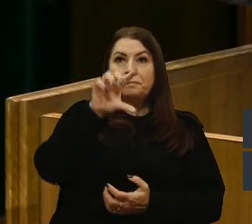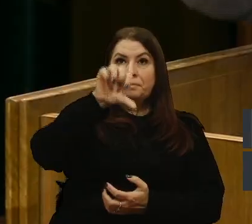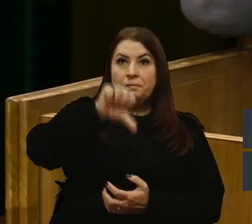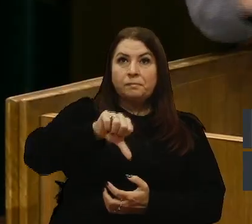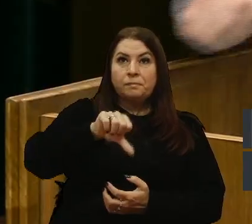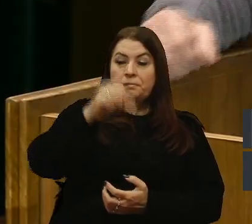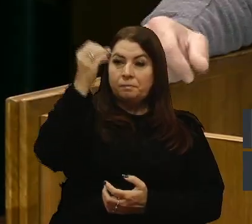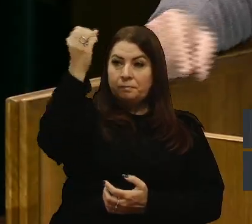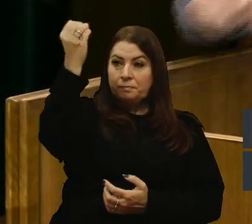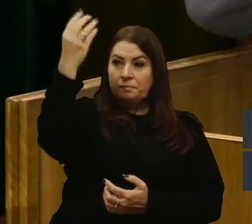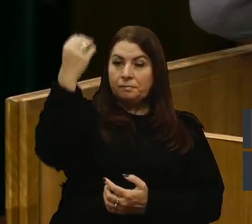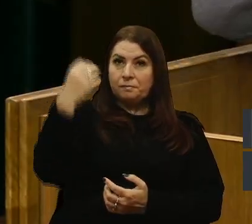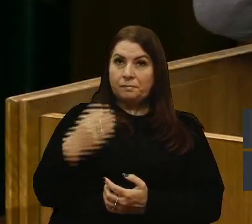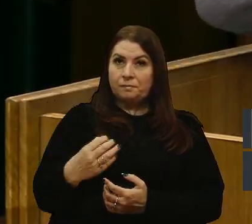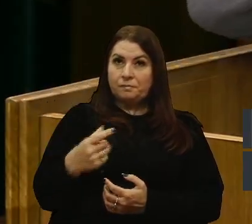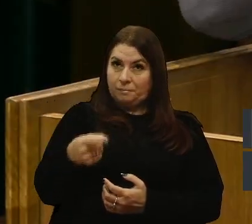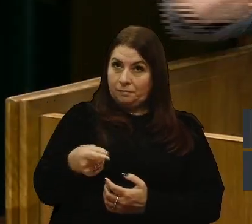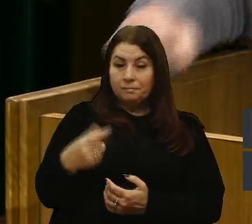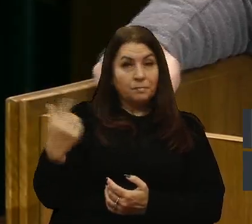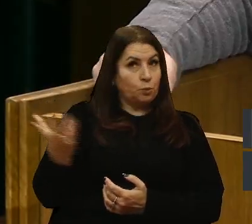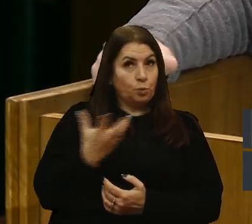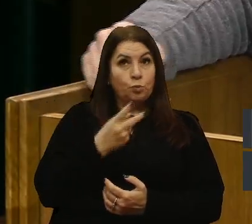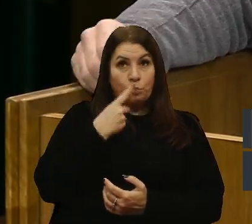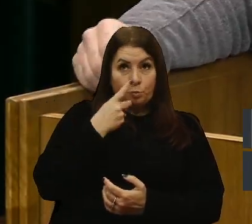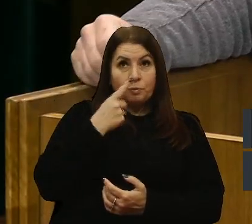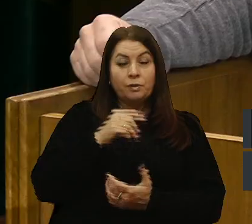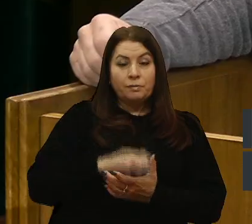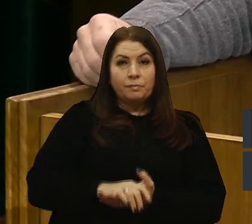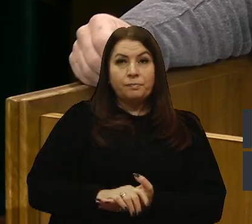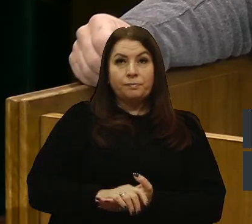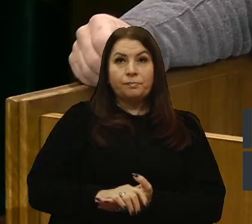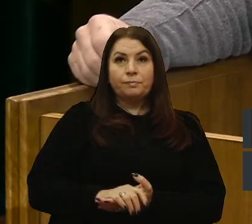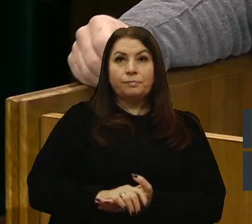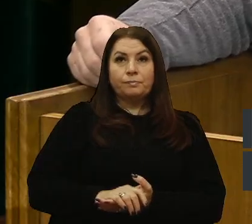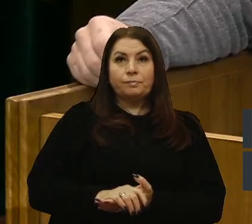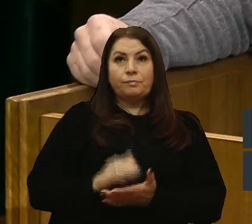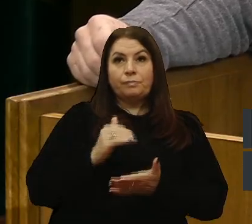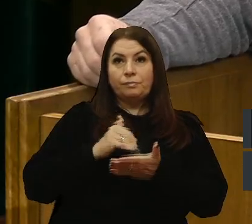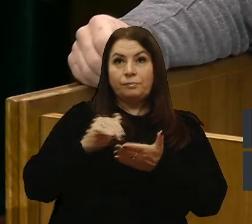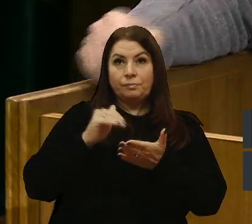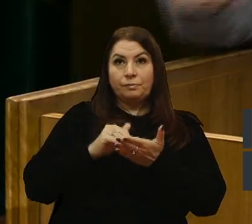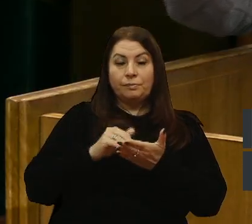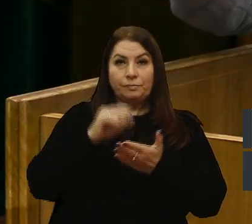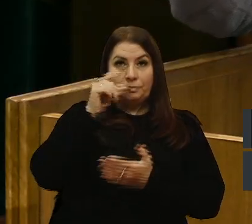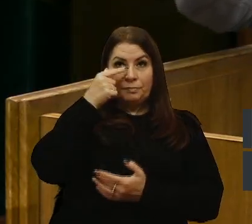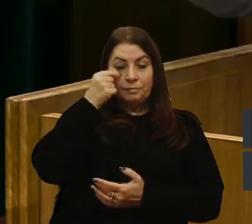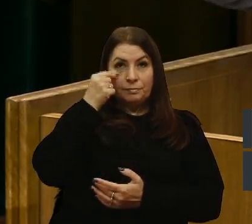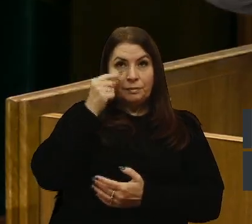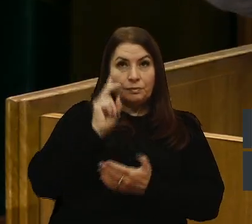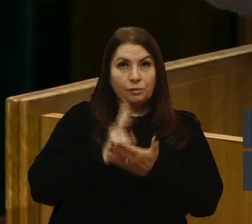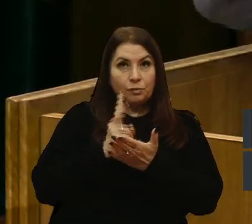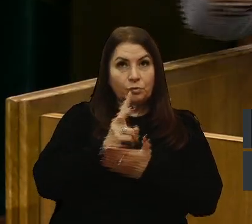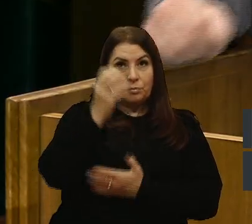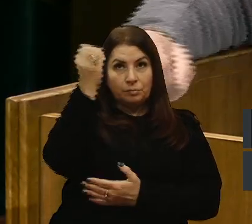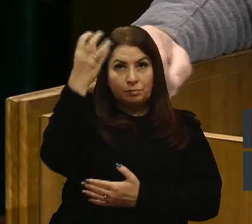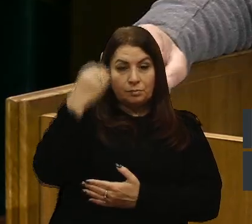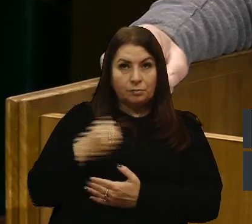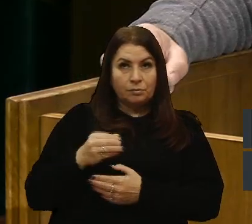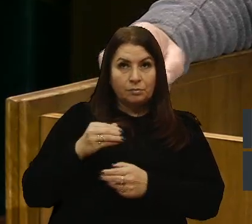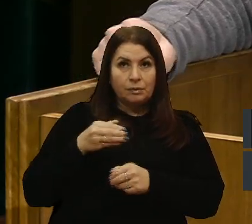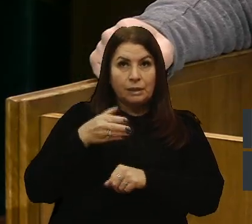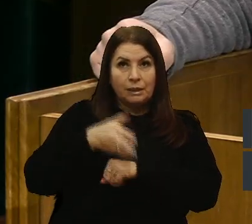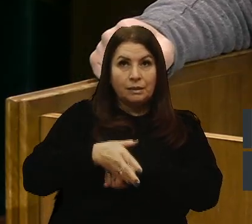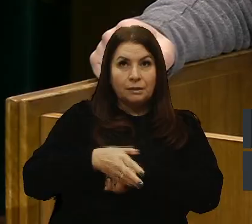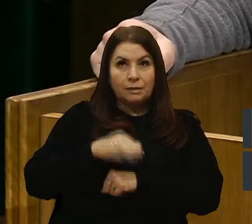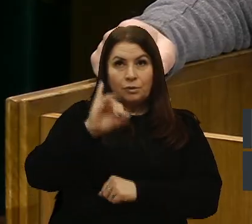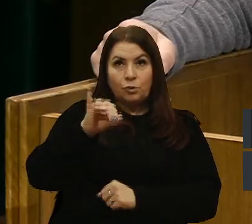19 semáforos. E tudo indica que o senhor secretário de Trânsito, Eloy Frisso, vai inserir mais um semáforo lá na interseção